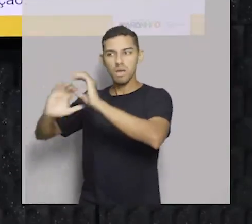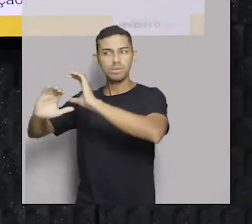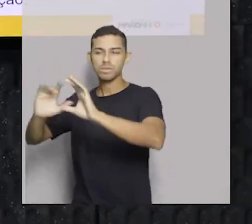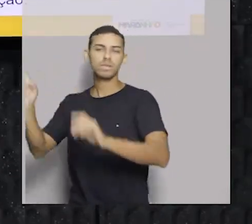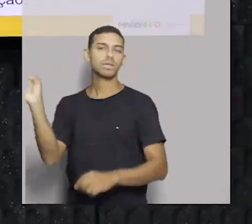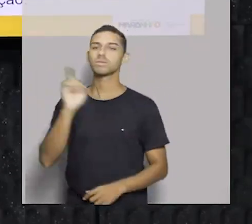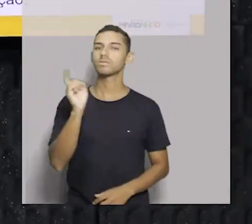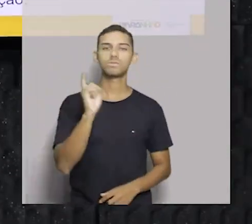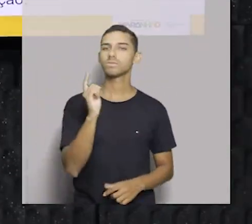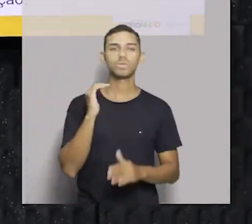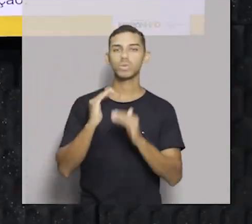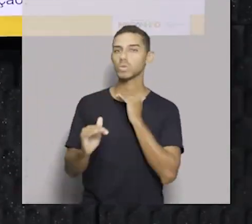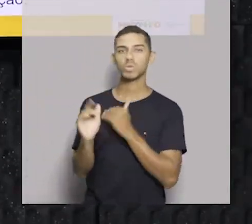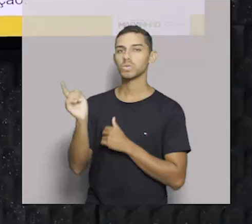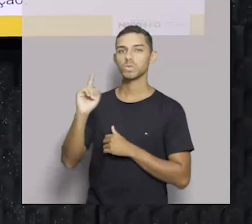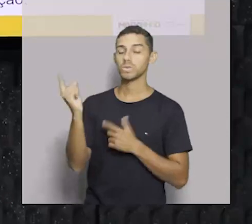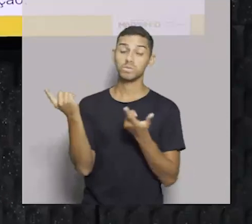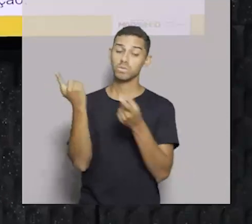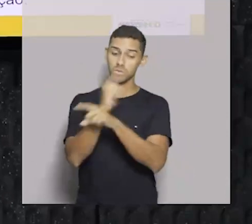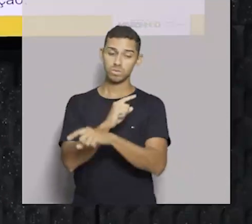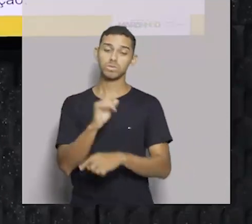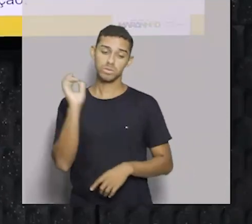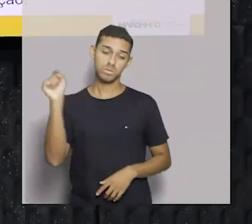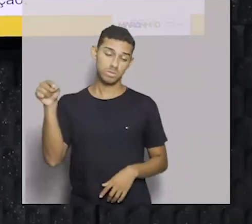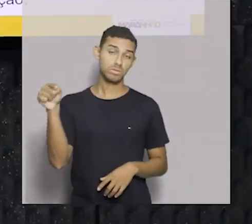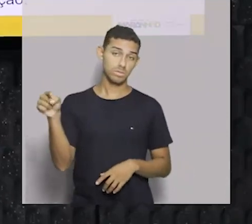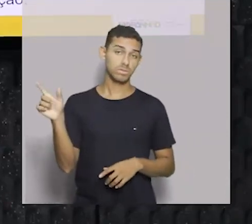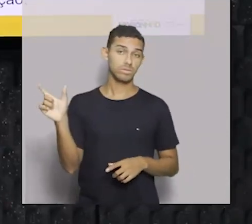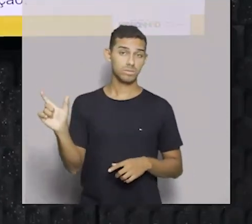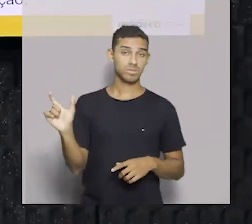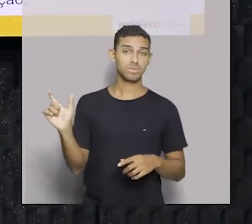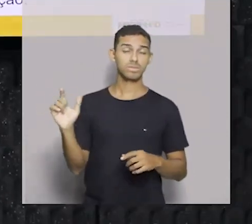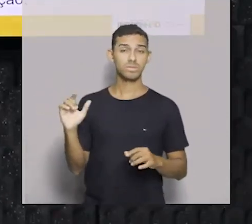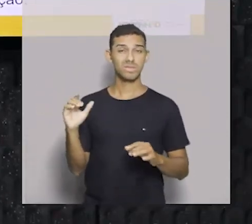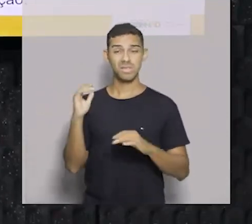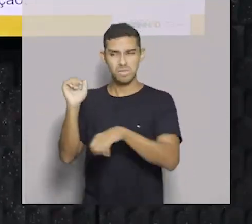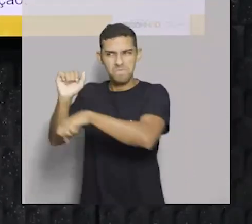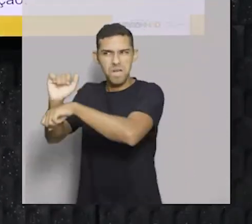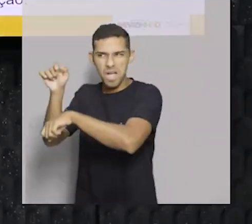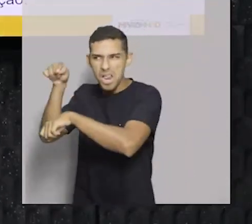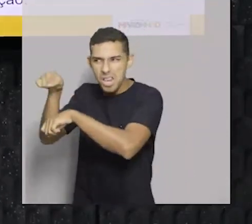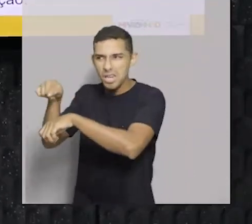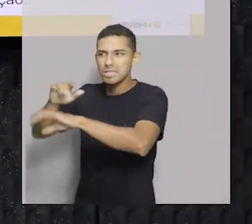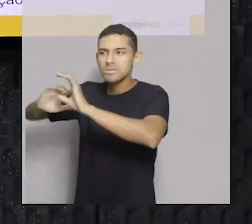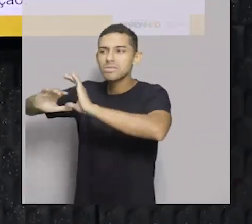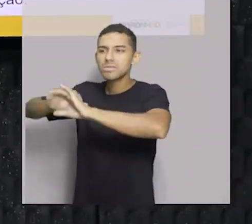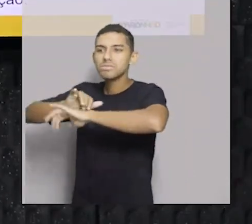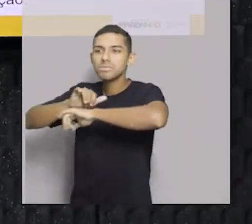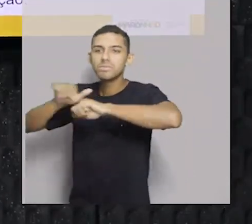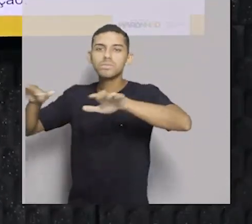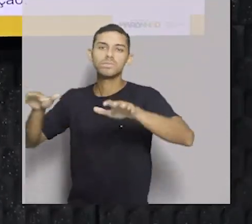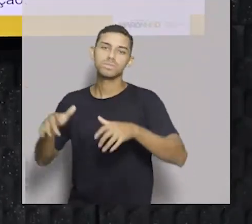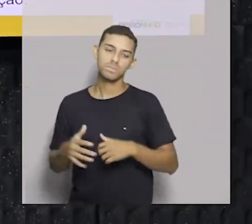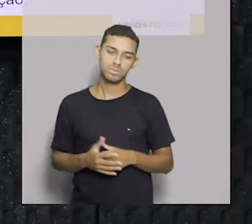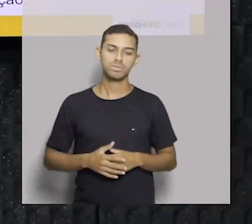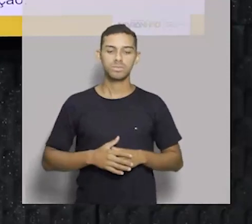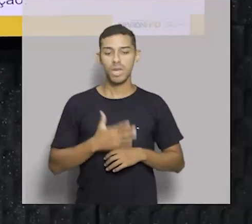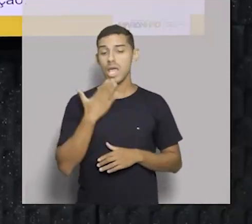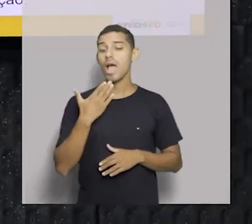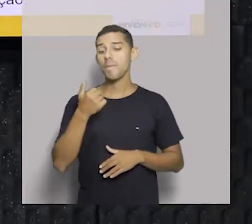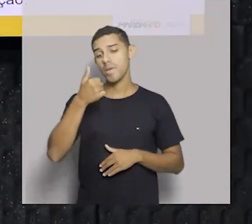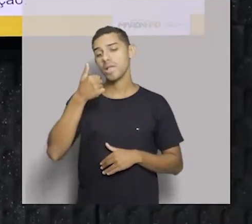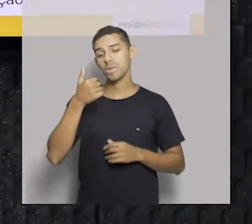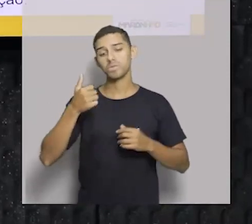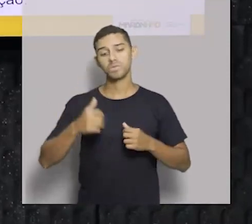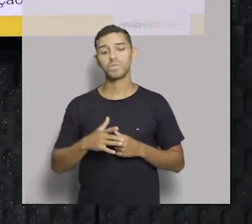não seria o melhor remédio para combater o racismo institucional desses aqui que estão nas opções a melhor